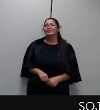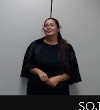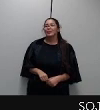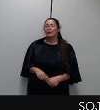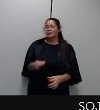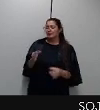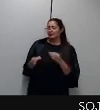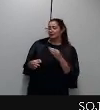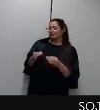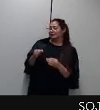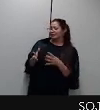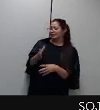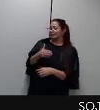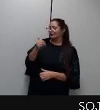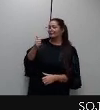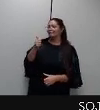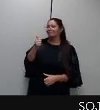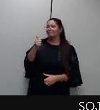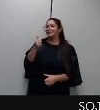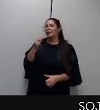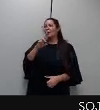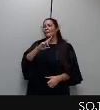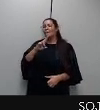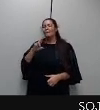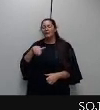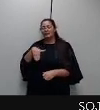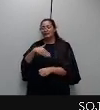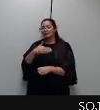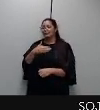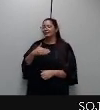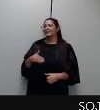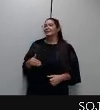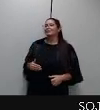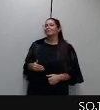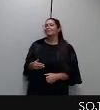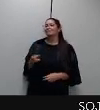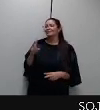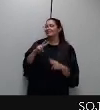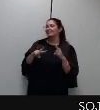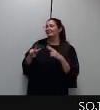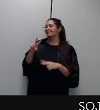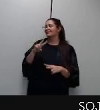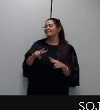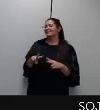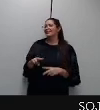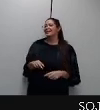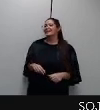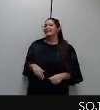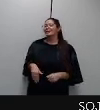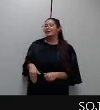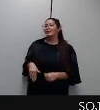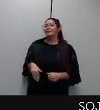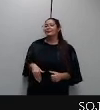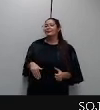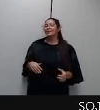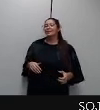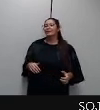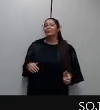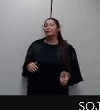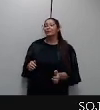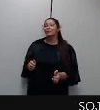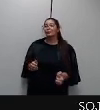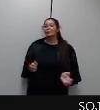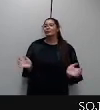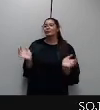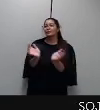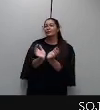ou explorador da rodovia eu não sei se pensa que é baseada ou não nem viu o caso que seja que não seja Imagine Imagine